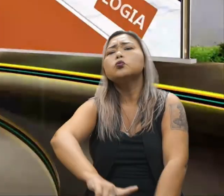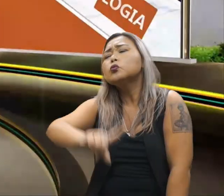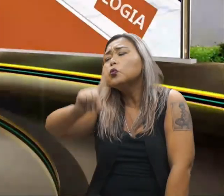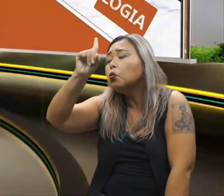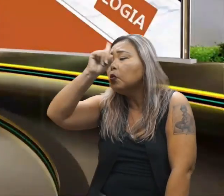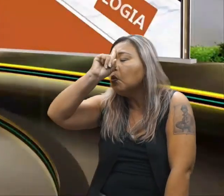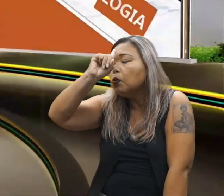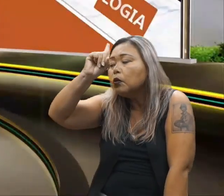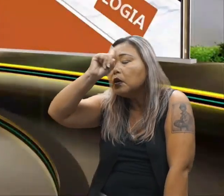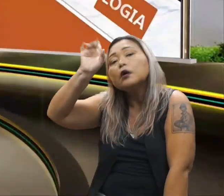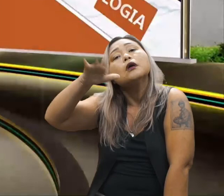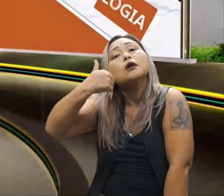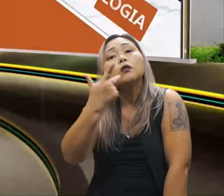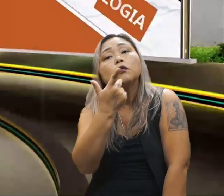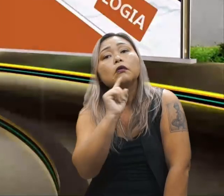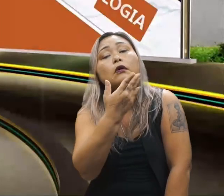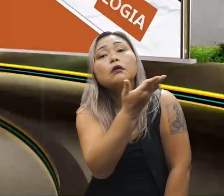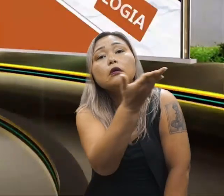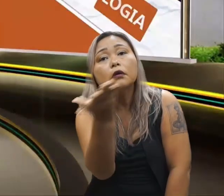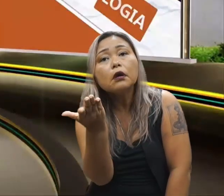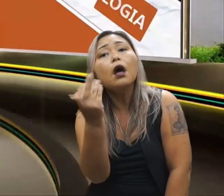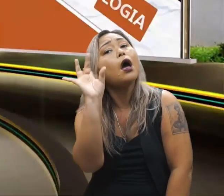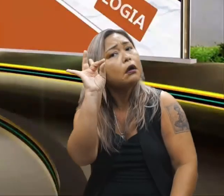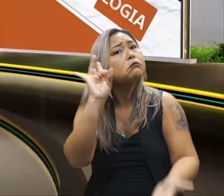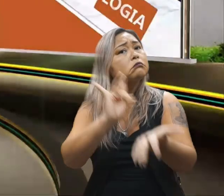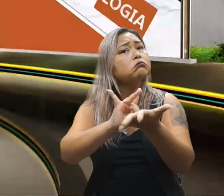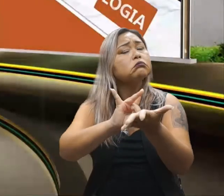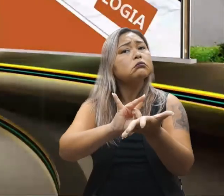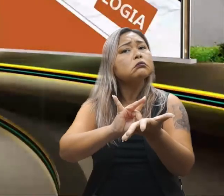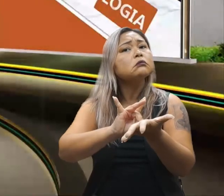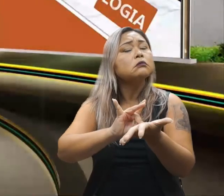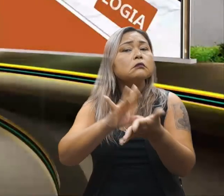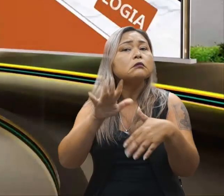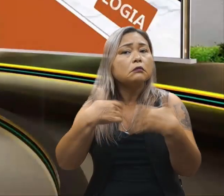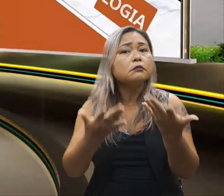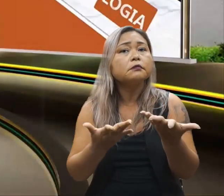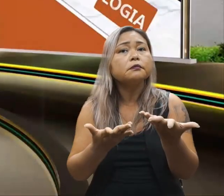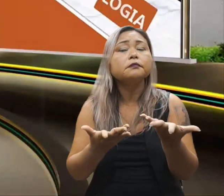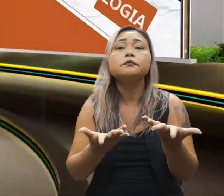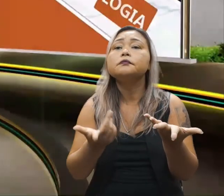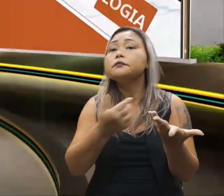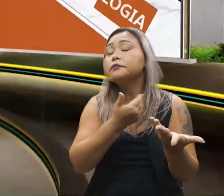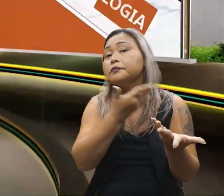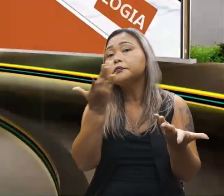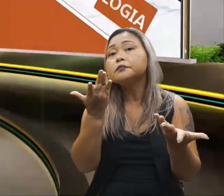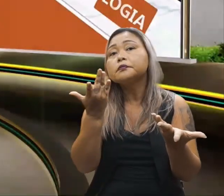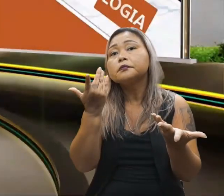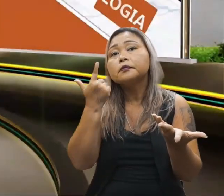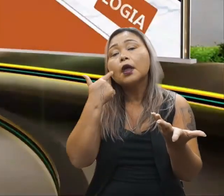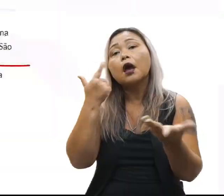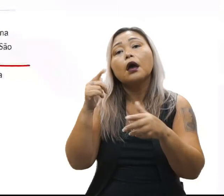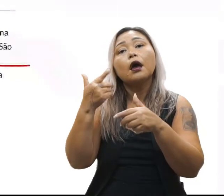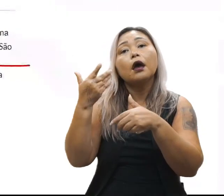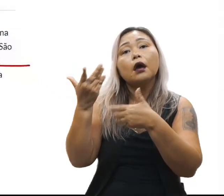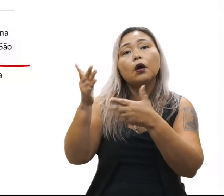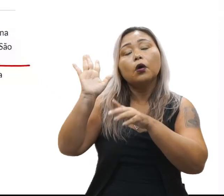dias. Então, o que eu estou dizendo aqui para vocês é uma realidade, não é verdade? Bom, vamos lá então aqui, acho que essa aqui